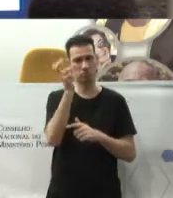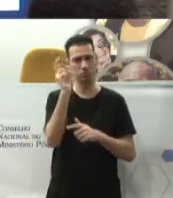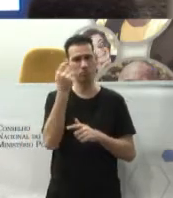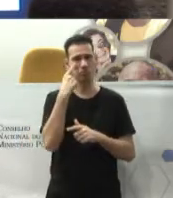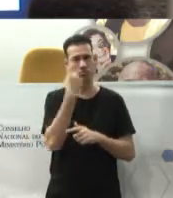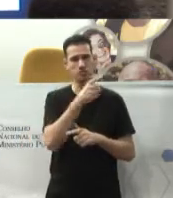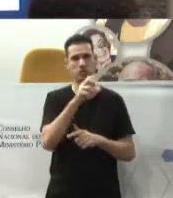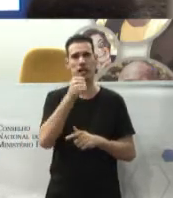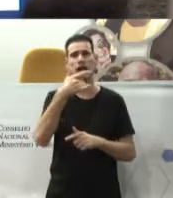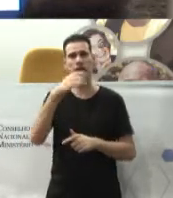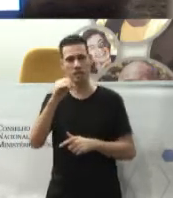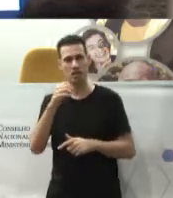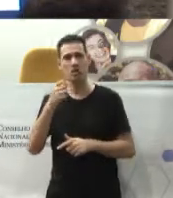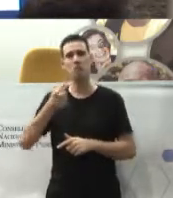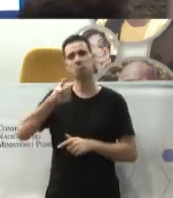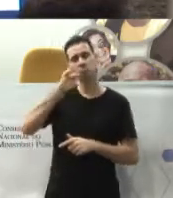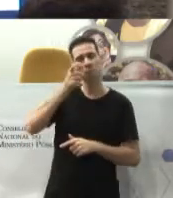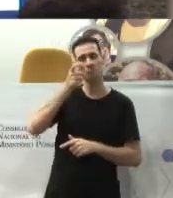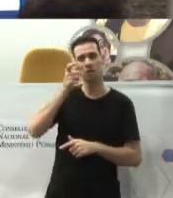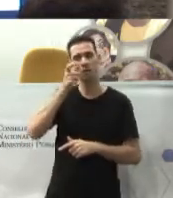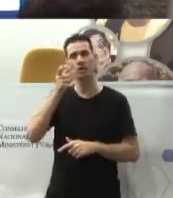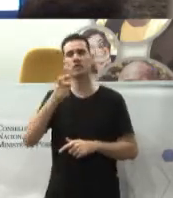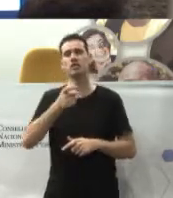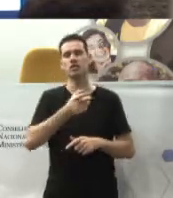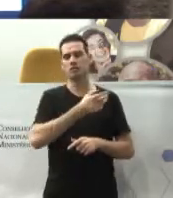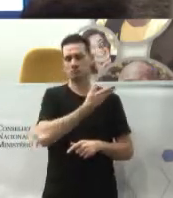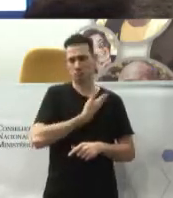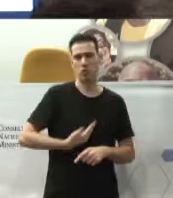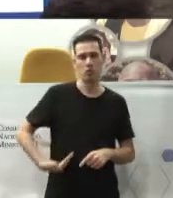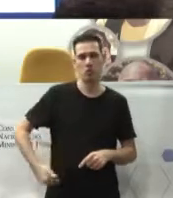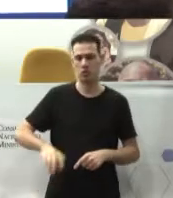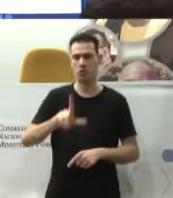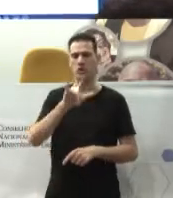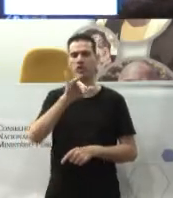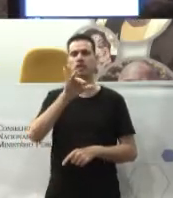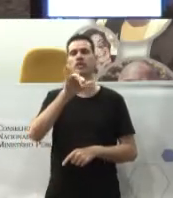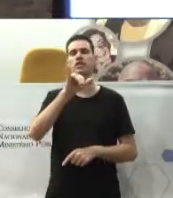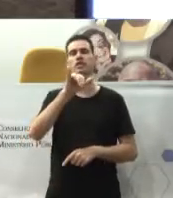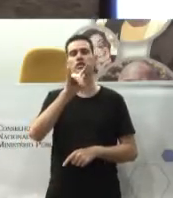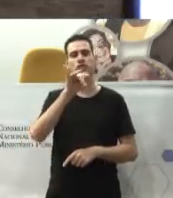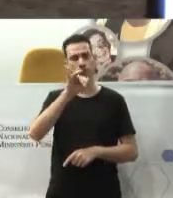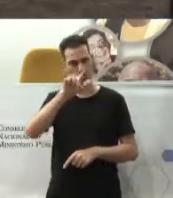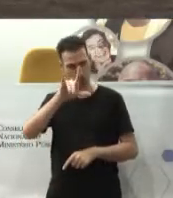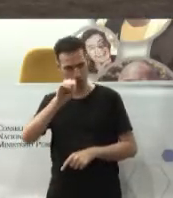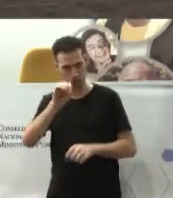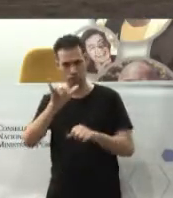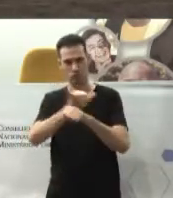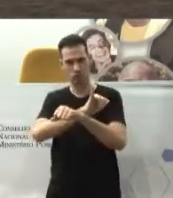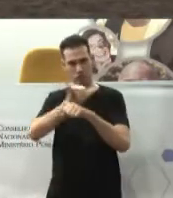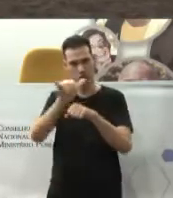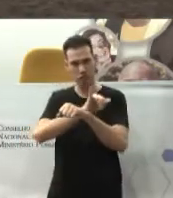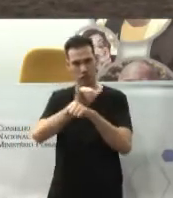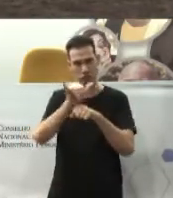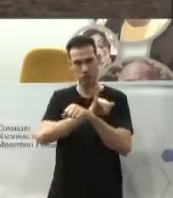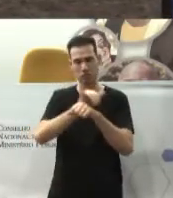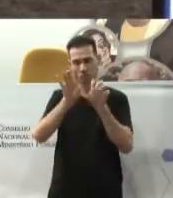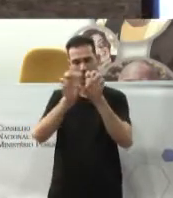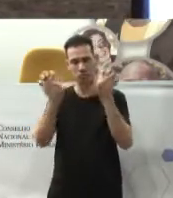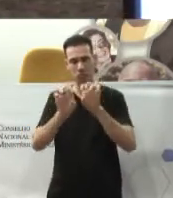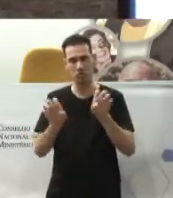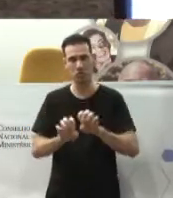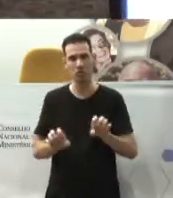das ações de interesse público, dos litígios estratégicos e dos processos estruturais. O meu querido